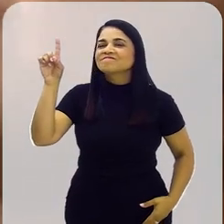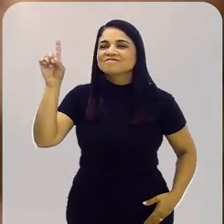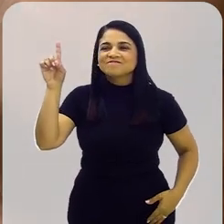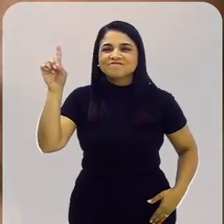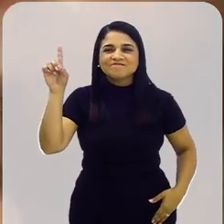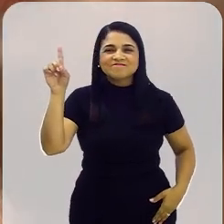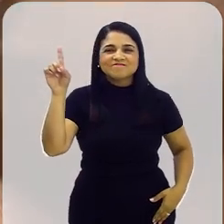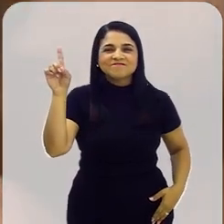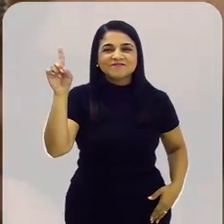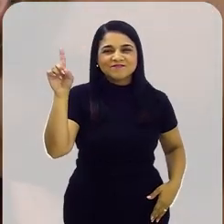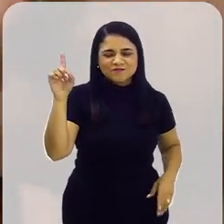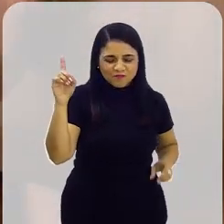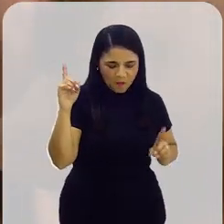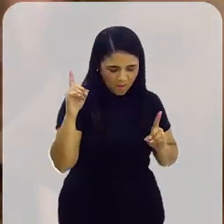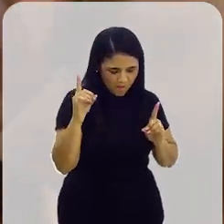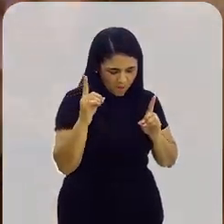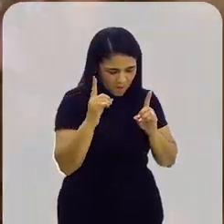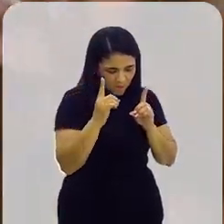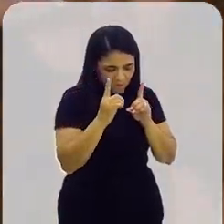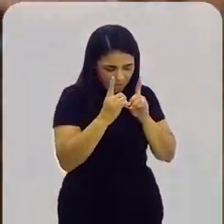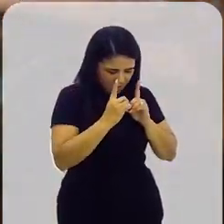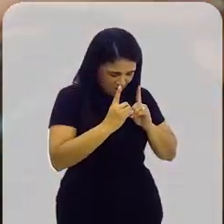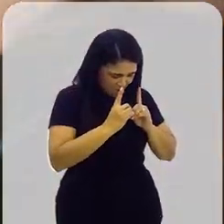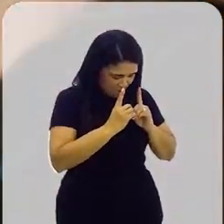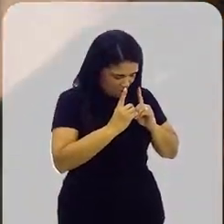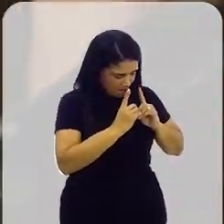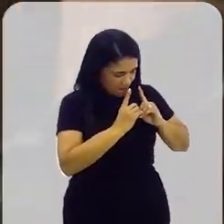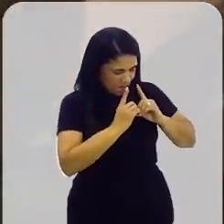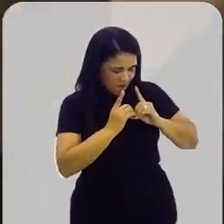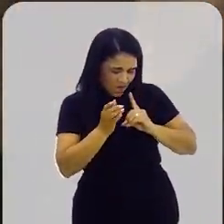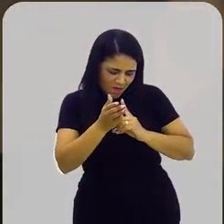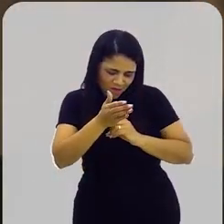e me trouxe pra perto.